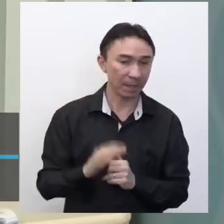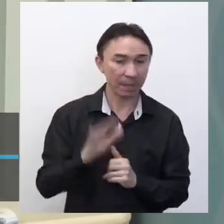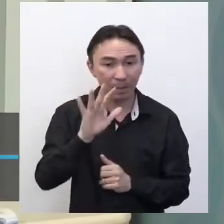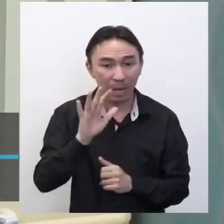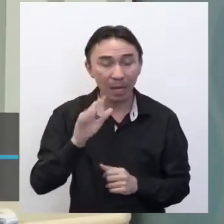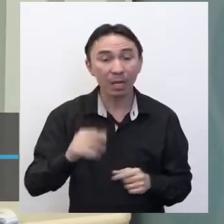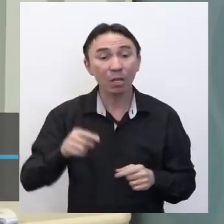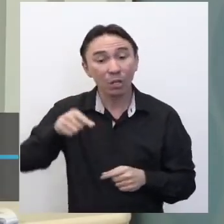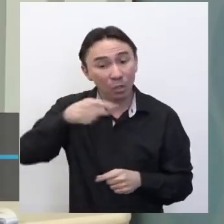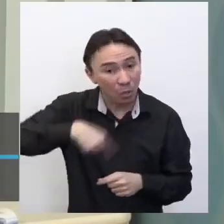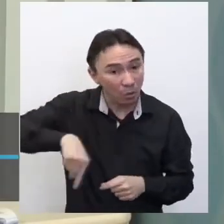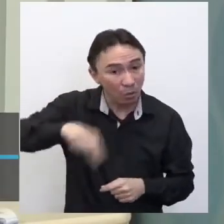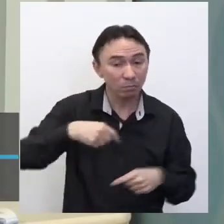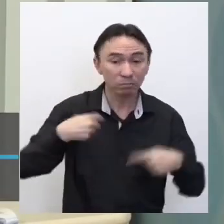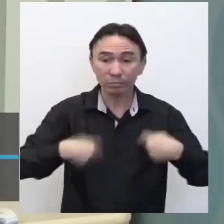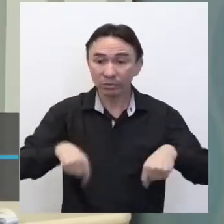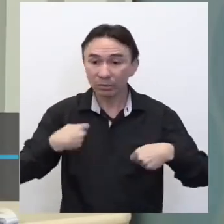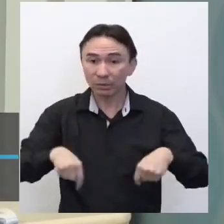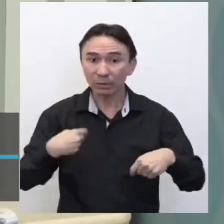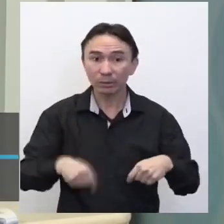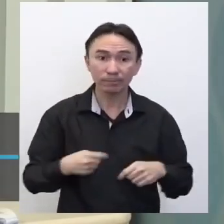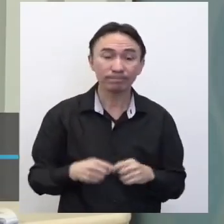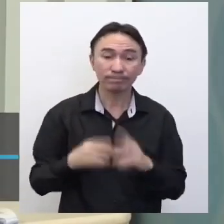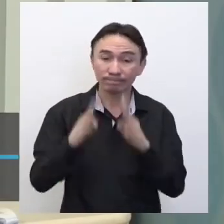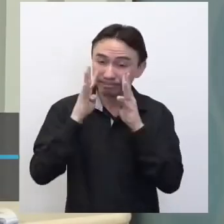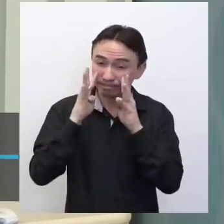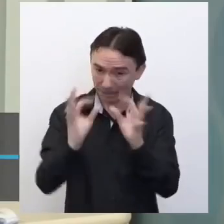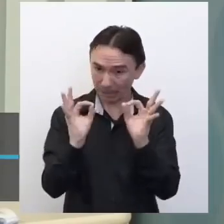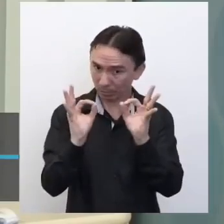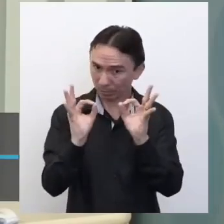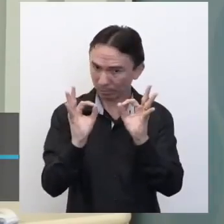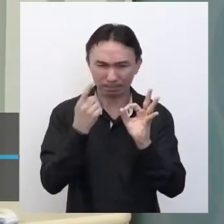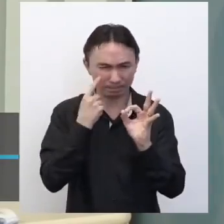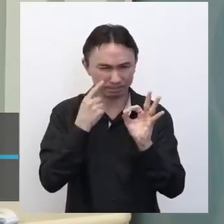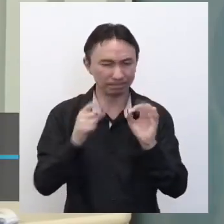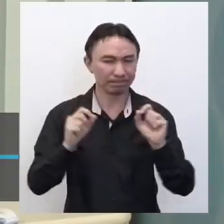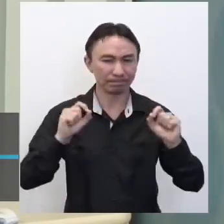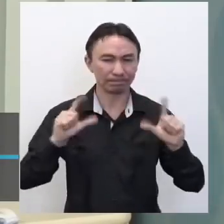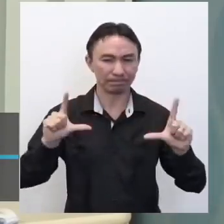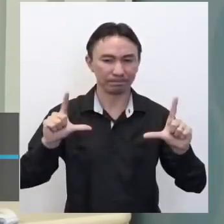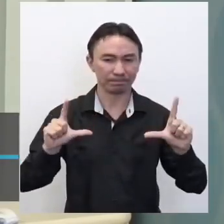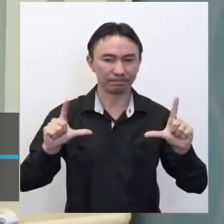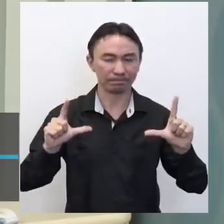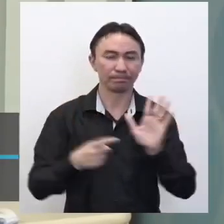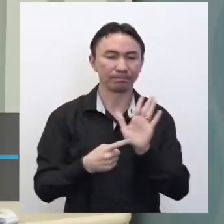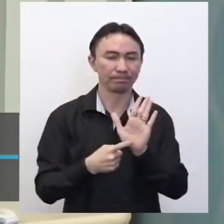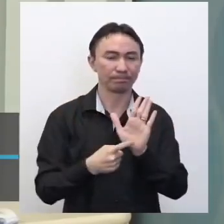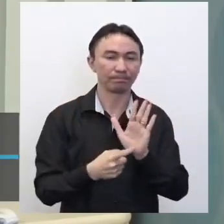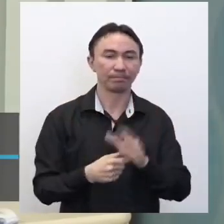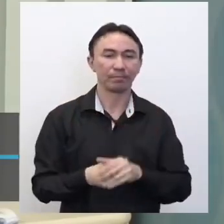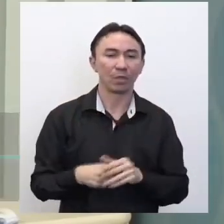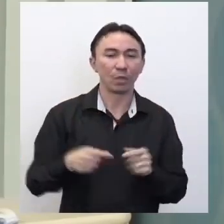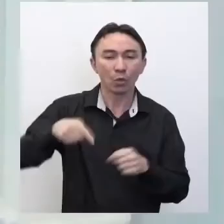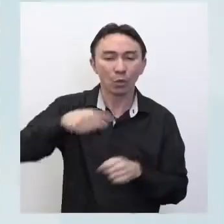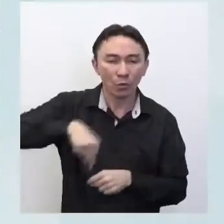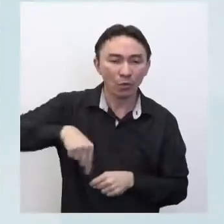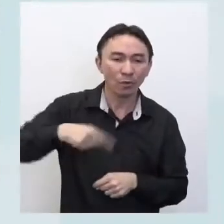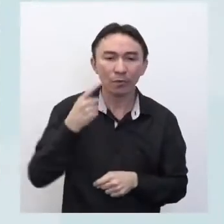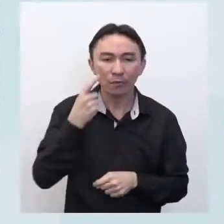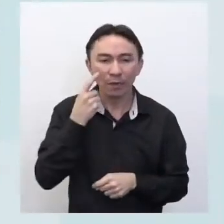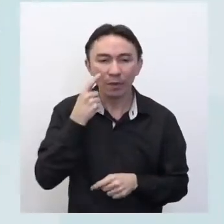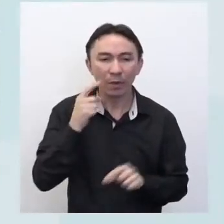prestar bastante atenção no que vem a seguir. Vejam aí na tela. A gente vai ver agora